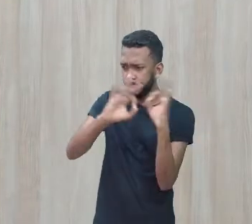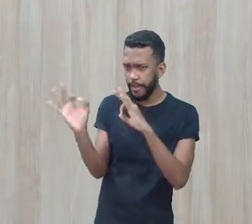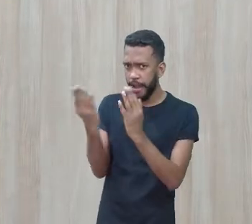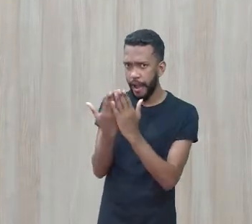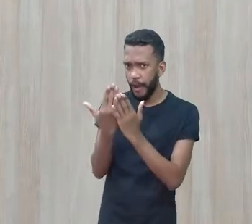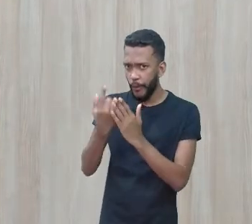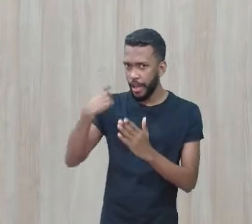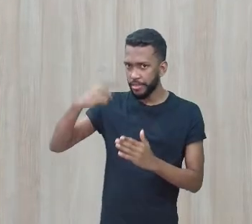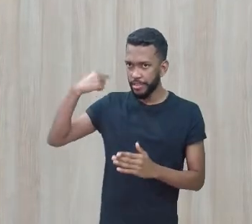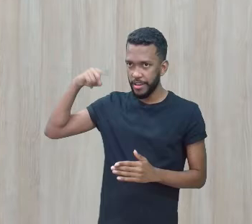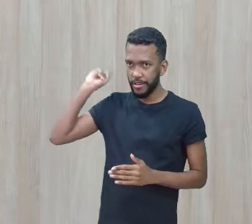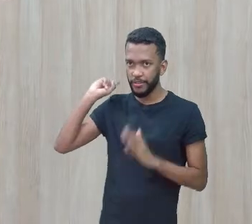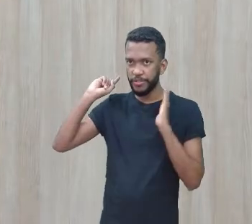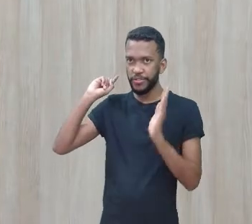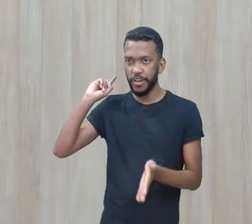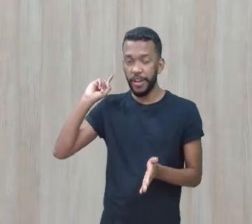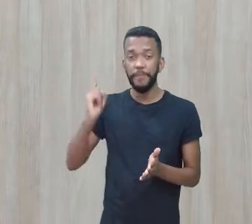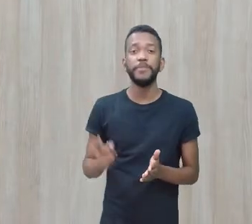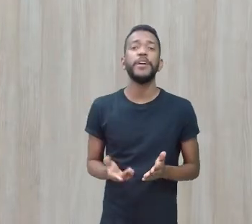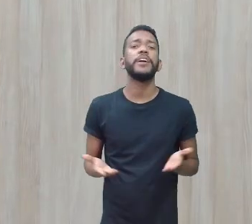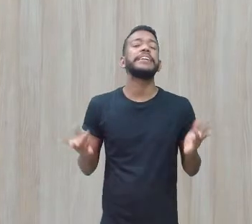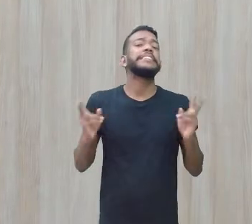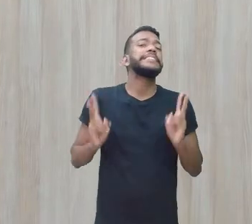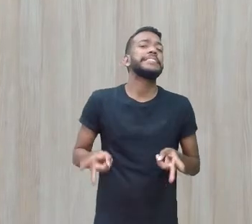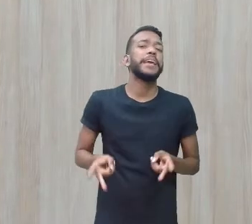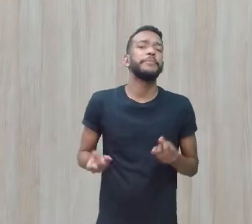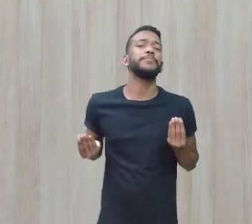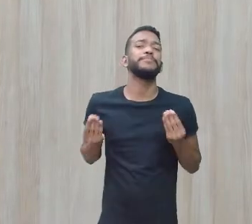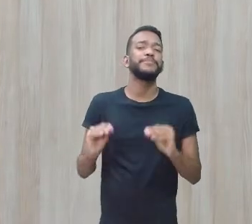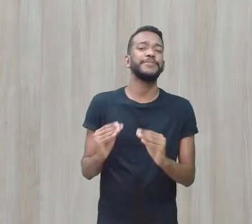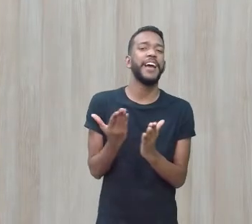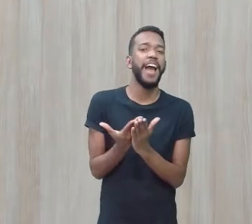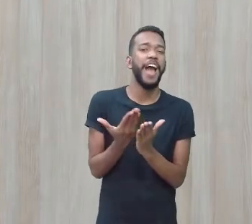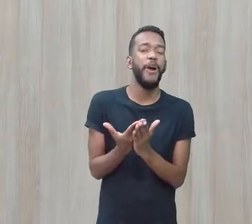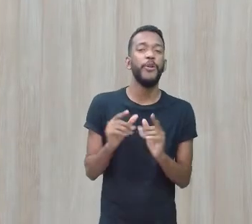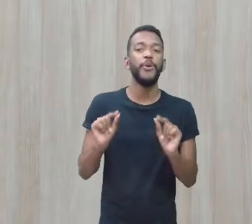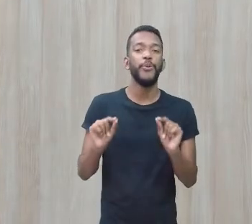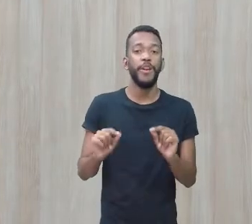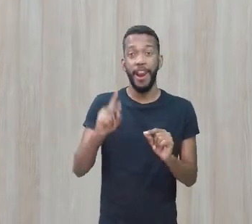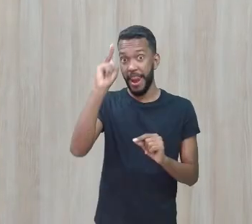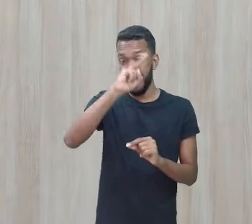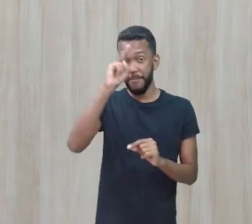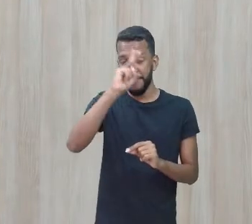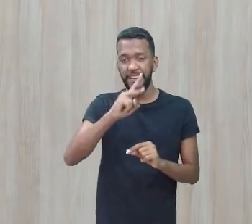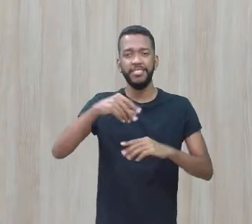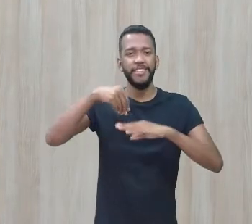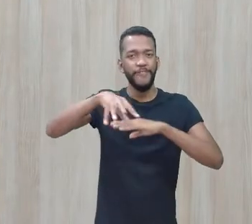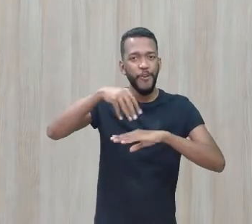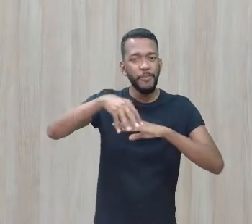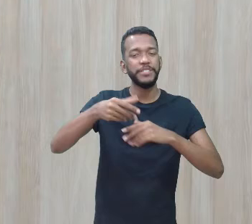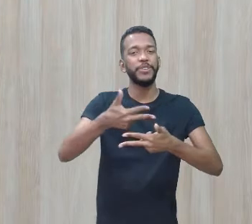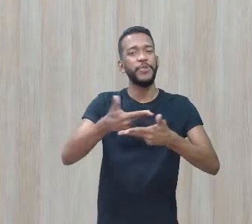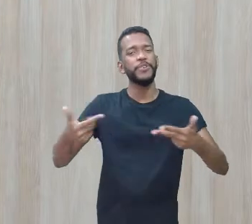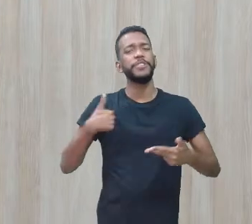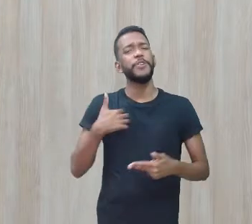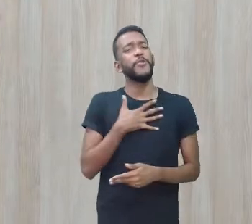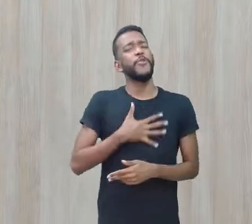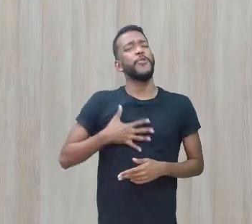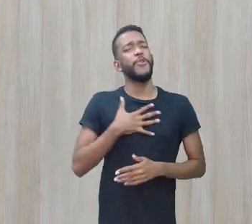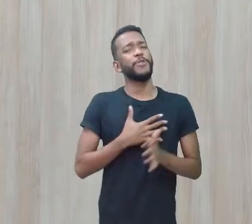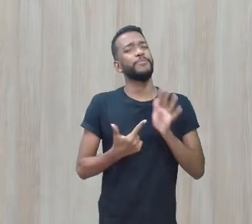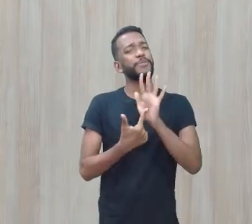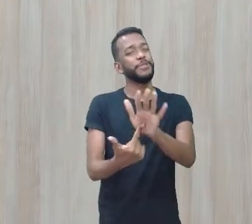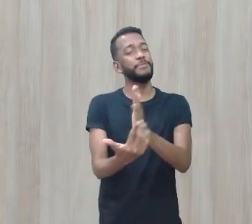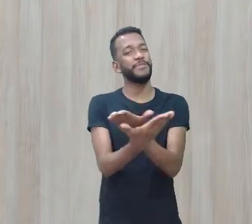bom? Olha só, a gente sempre coloca no início das aulas os lembretes, as informações que eu gosto de destacar